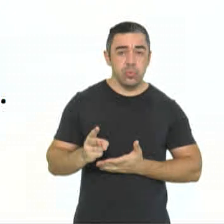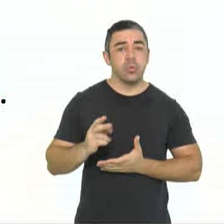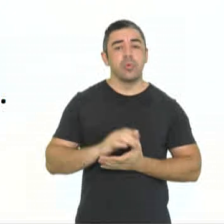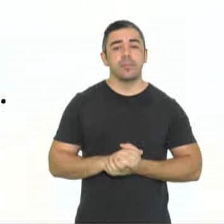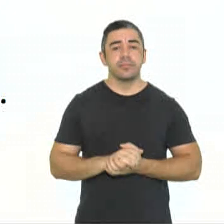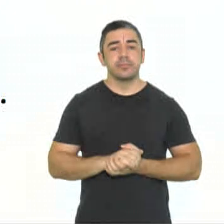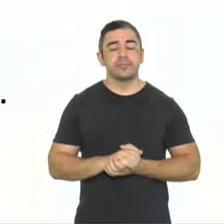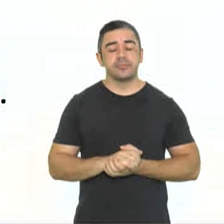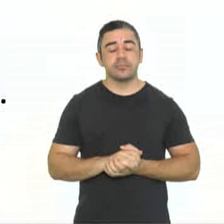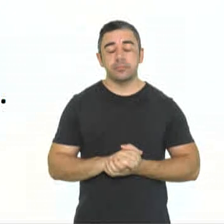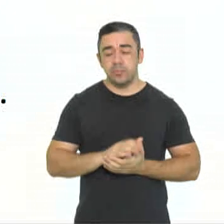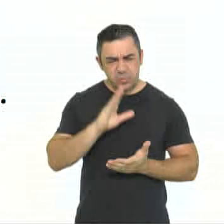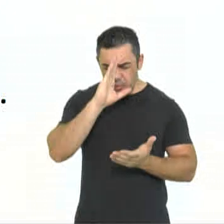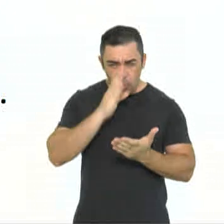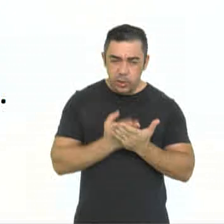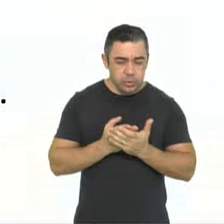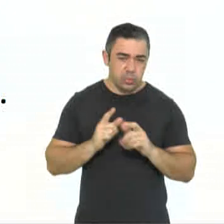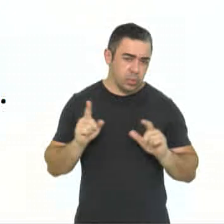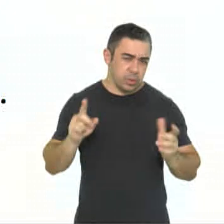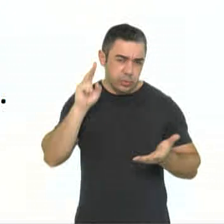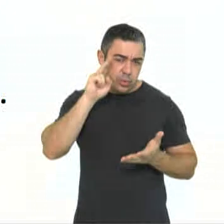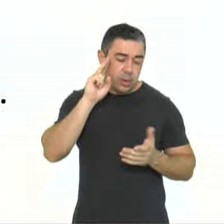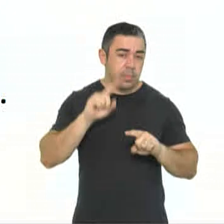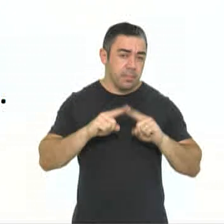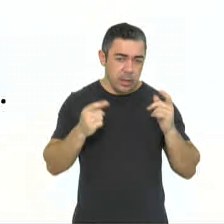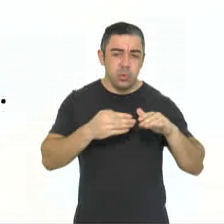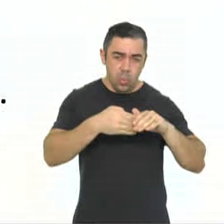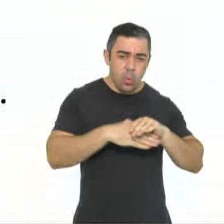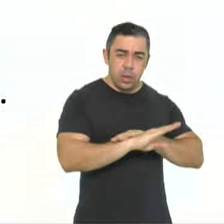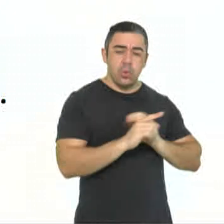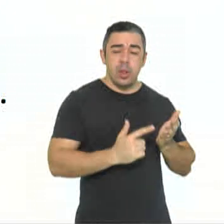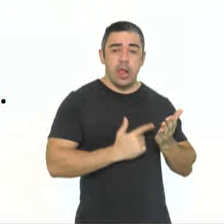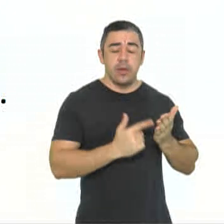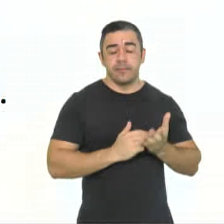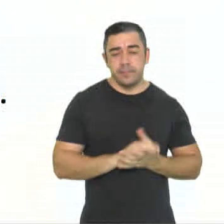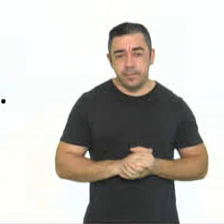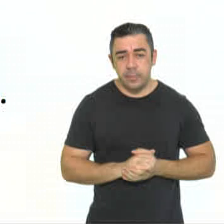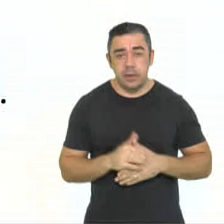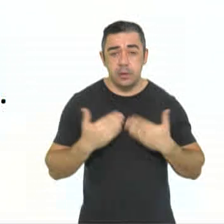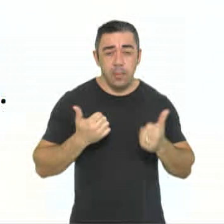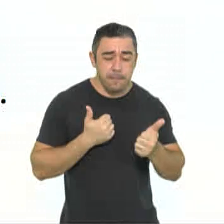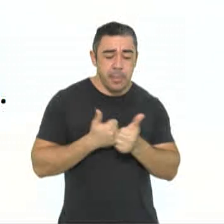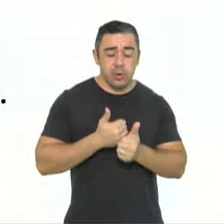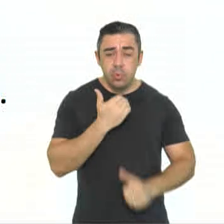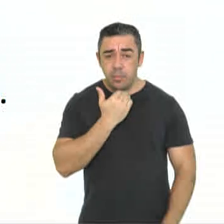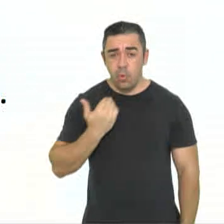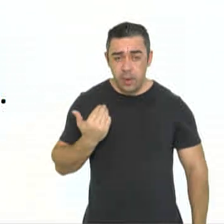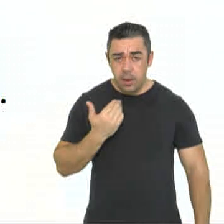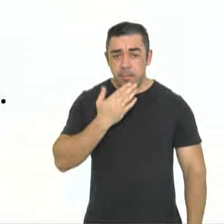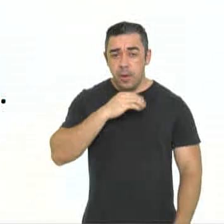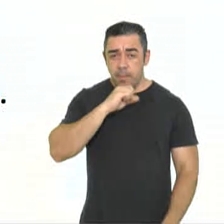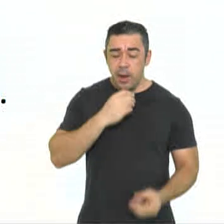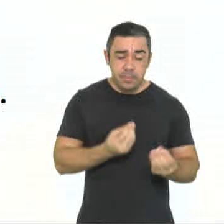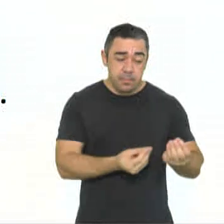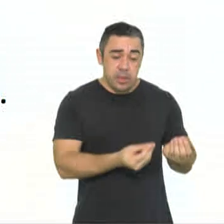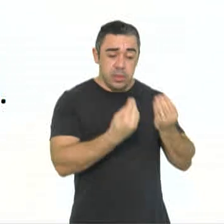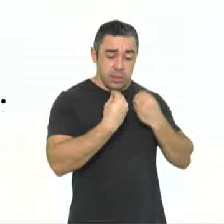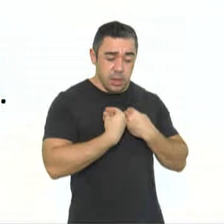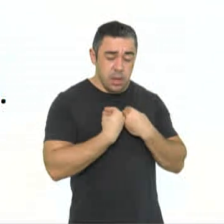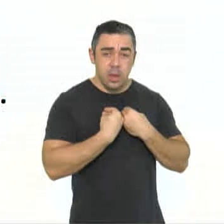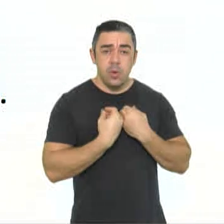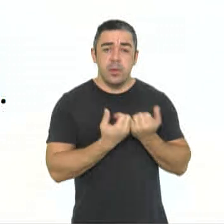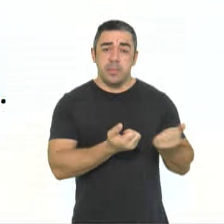barão, não acreditou muito na história, contudo, guardou o livro. Às portas da morte, ele mudeu e disse-me o